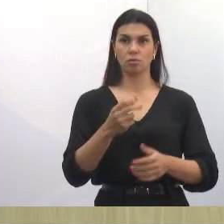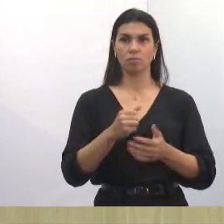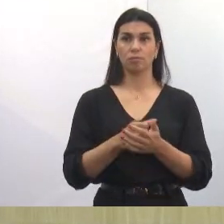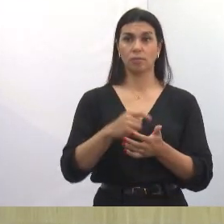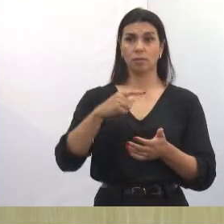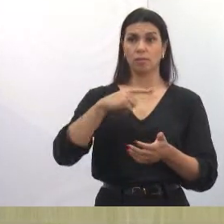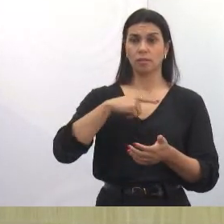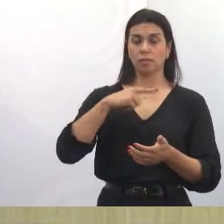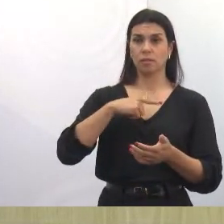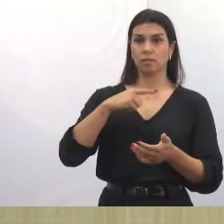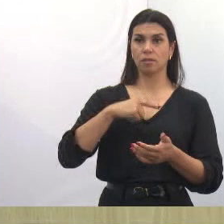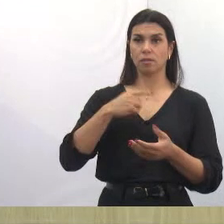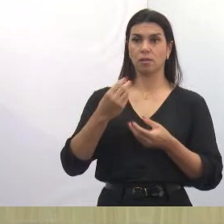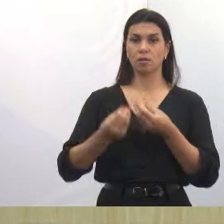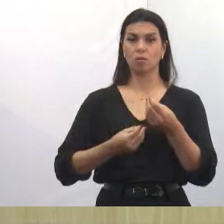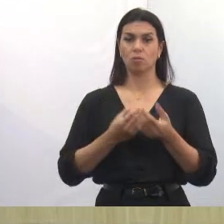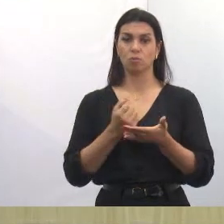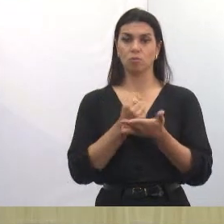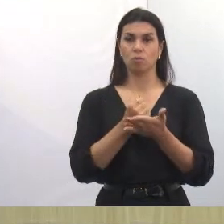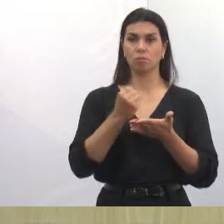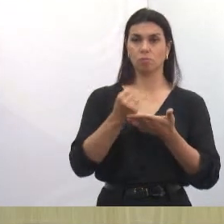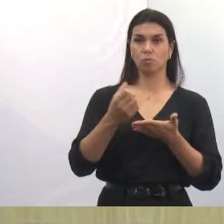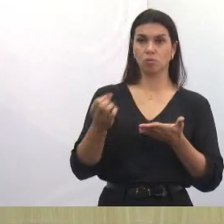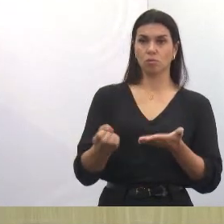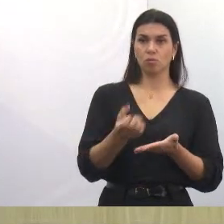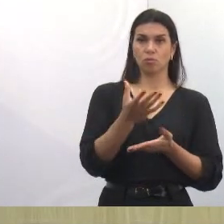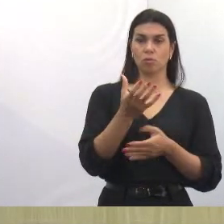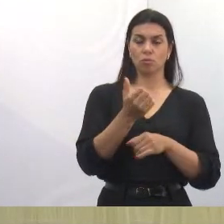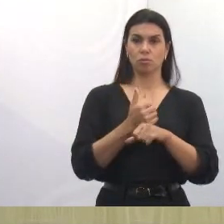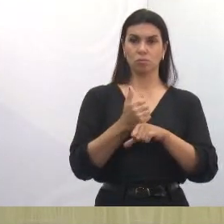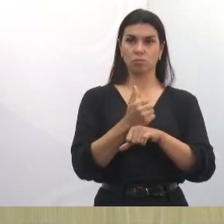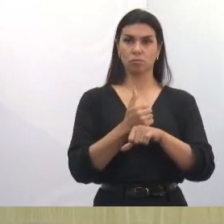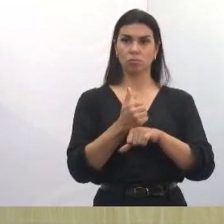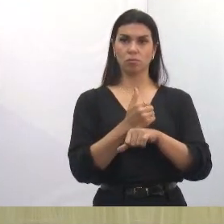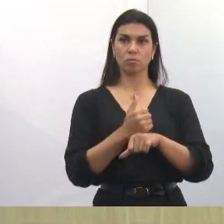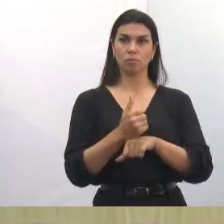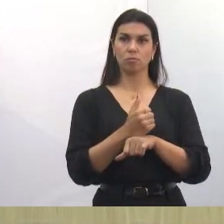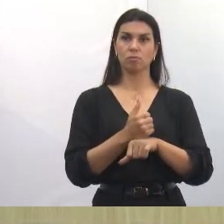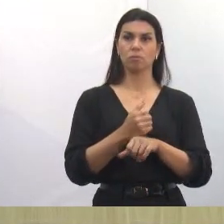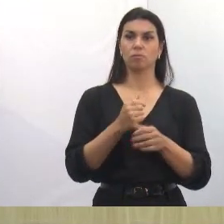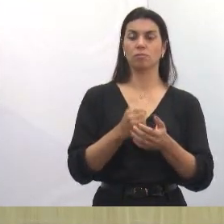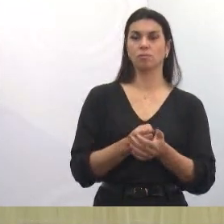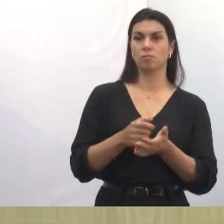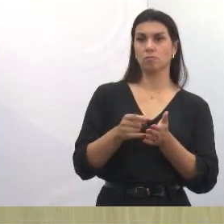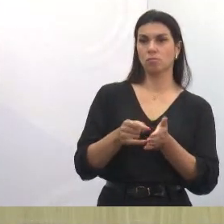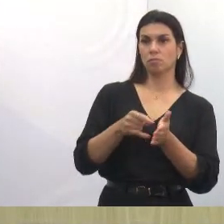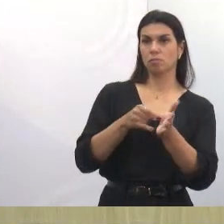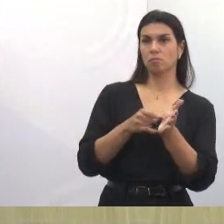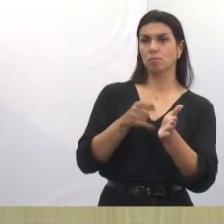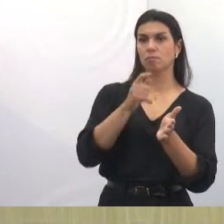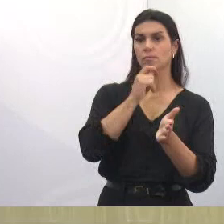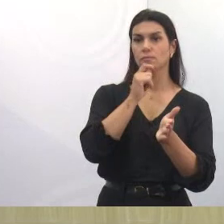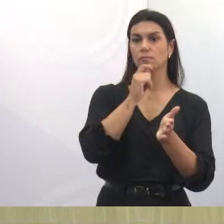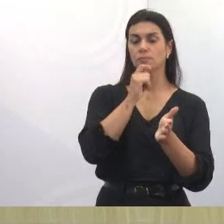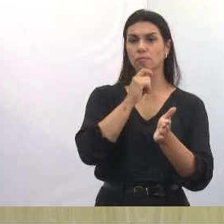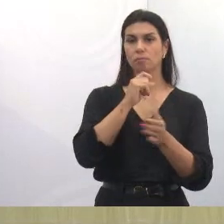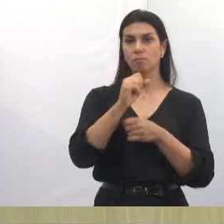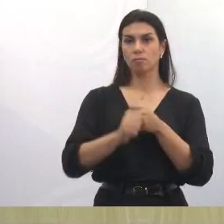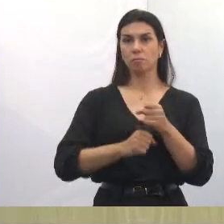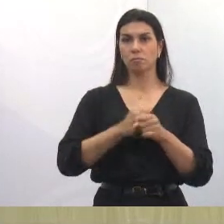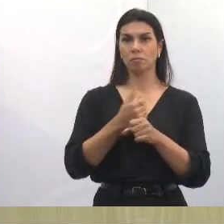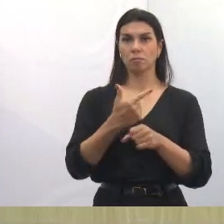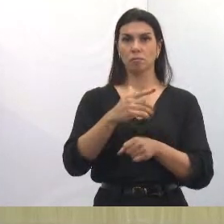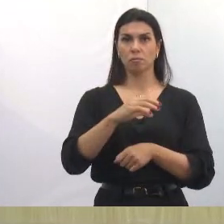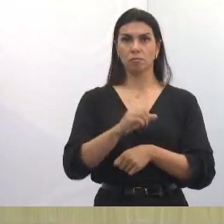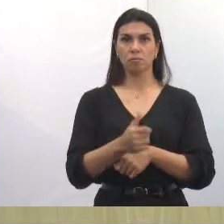pretensão de contratação dos profissionais indicados nesse documento ainda nesse ano de